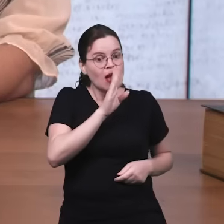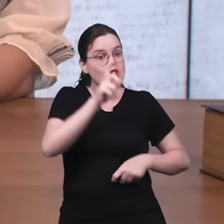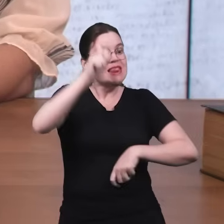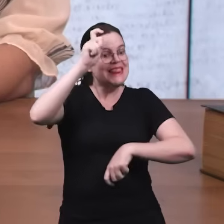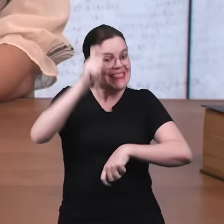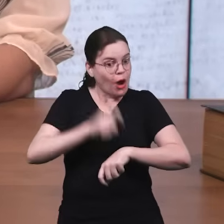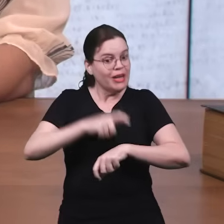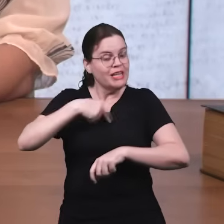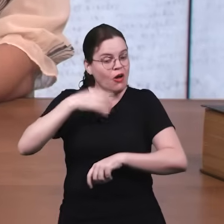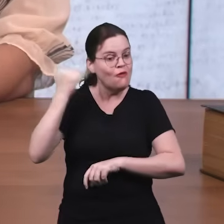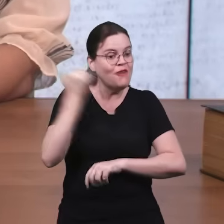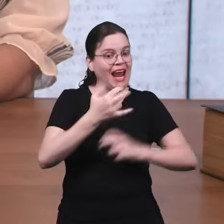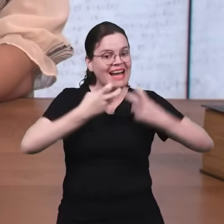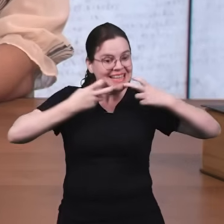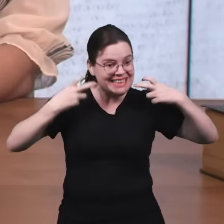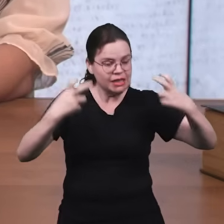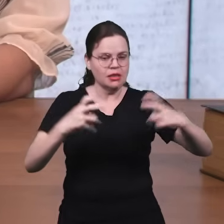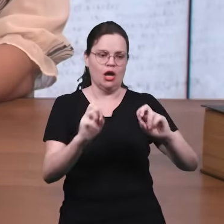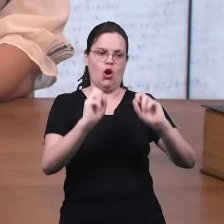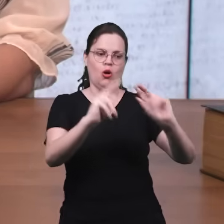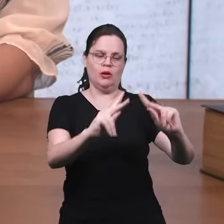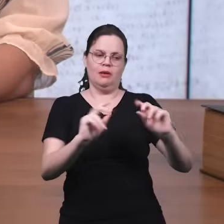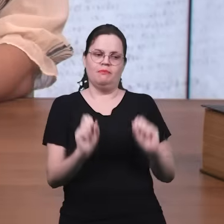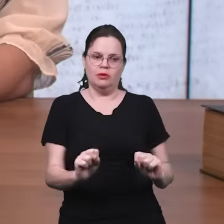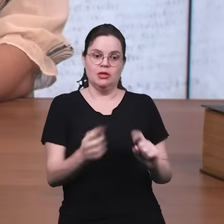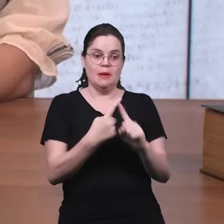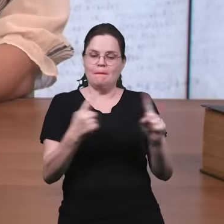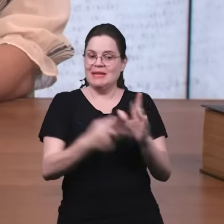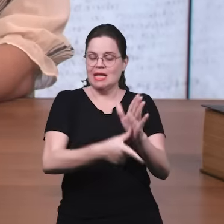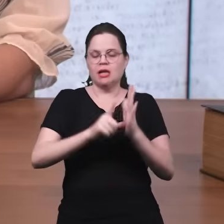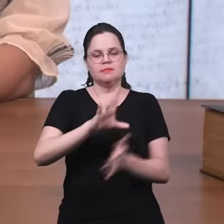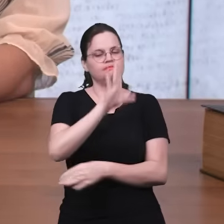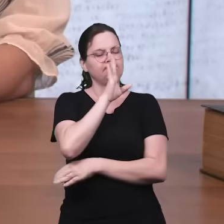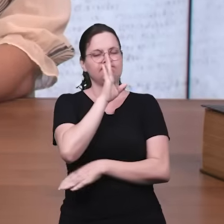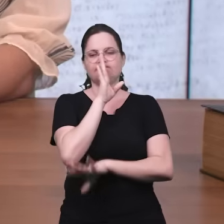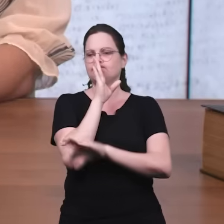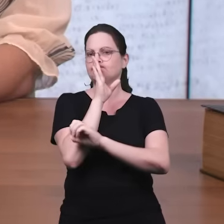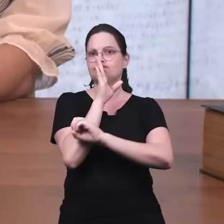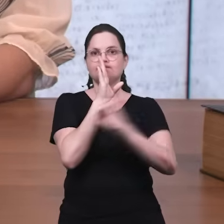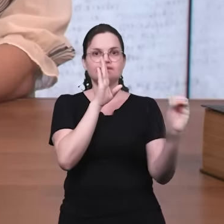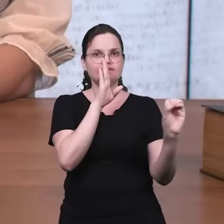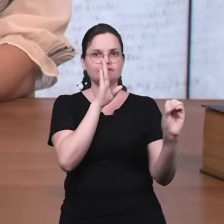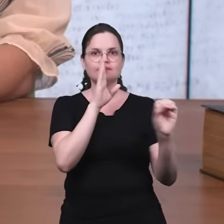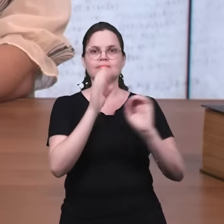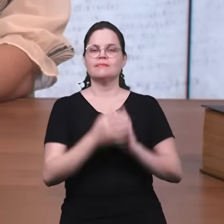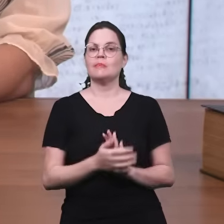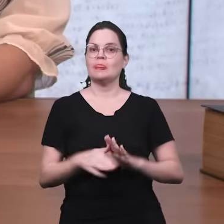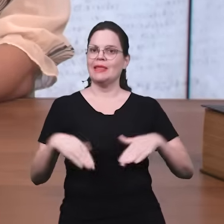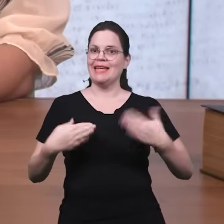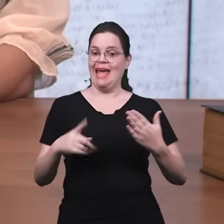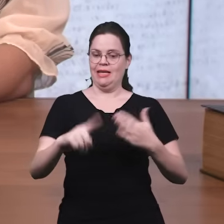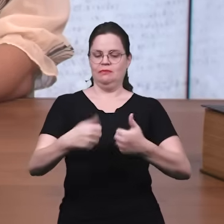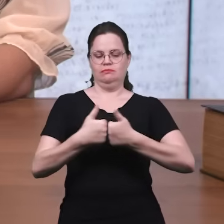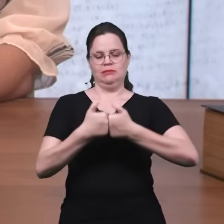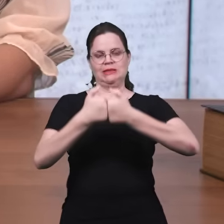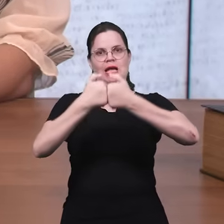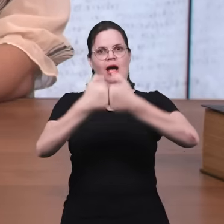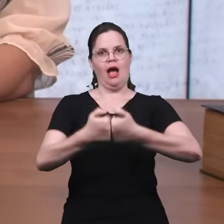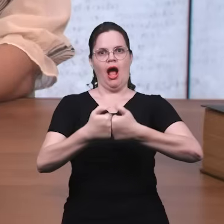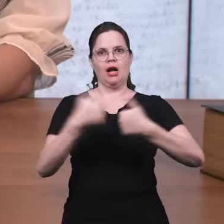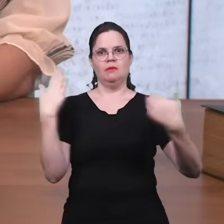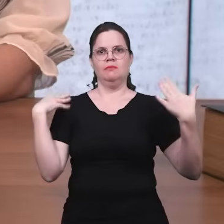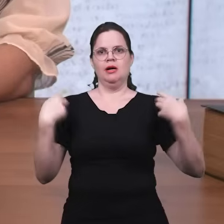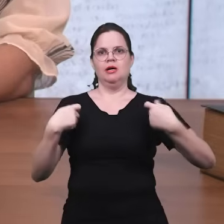eu vos diga: gritai, então gritareis. E fez a arca do Senhor rodear a